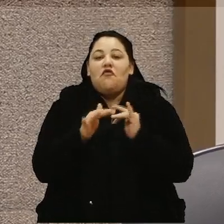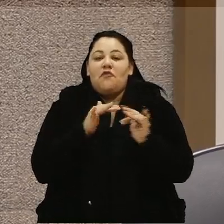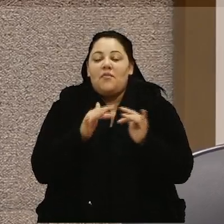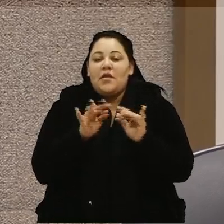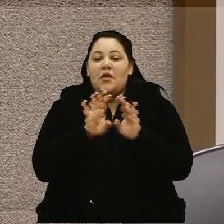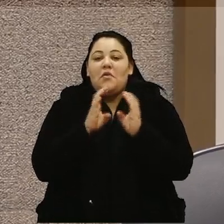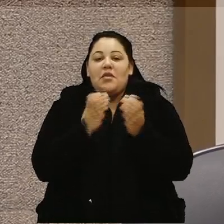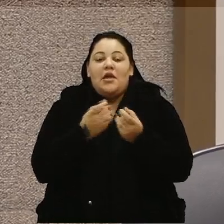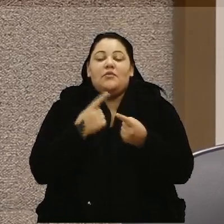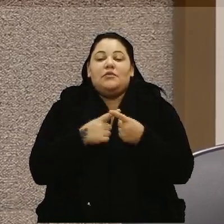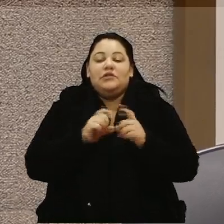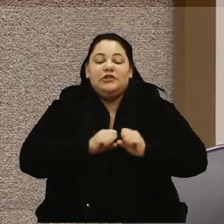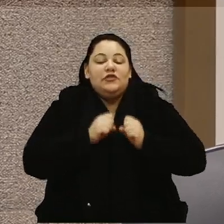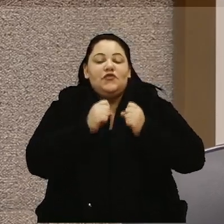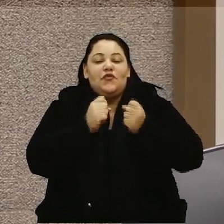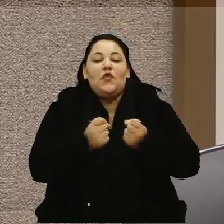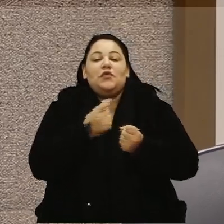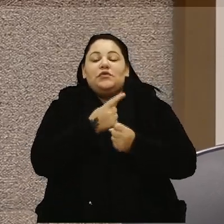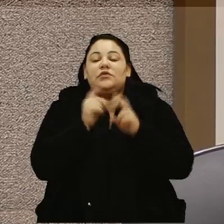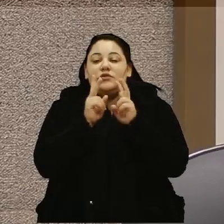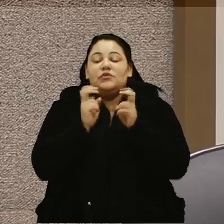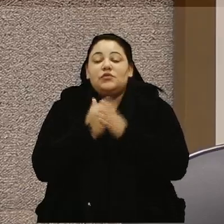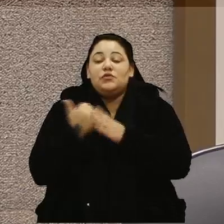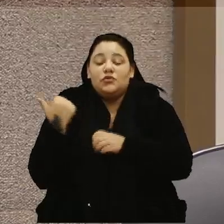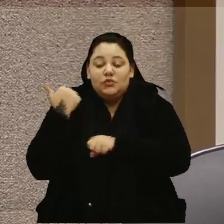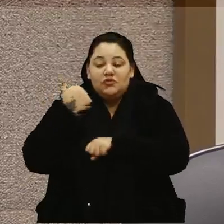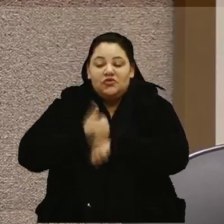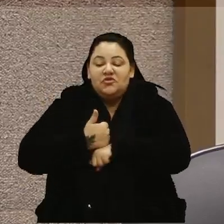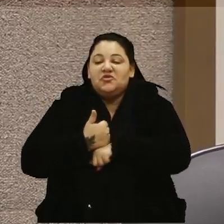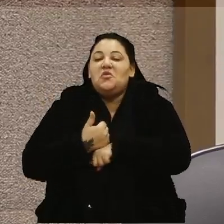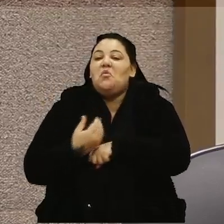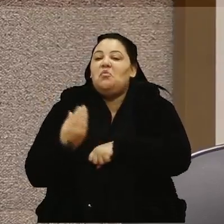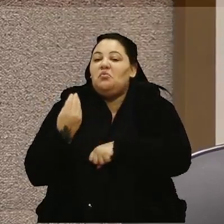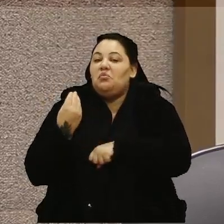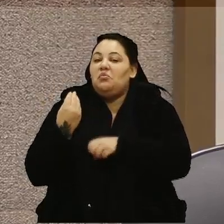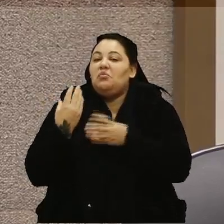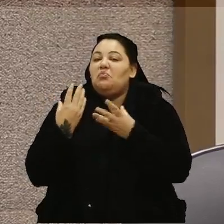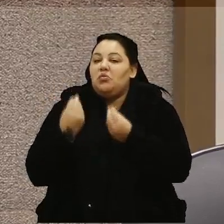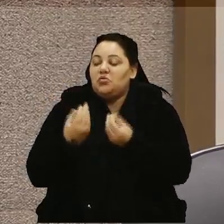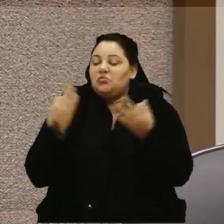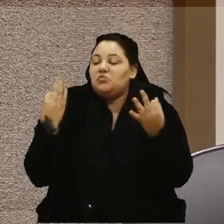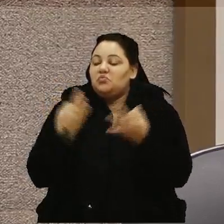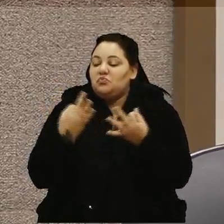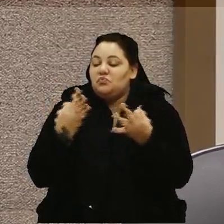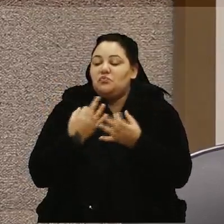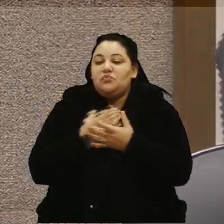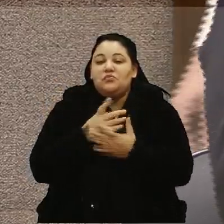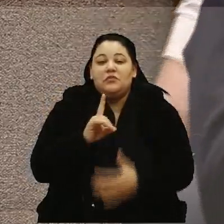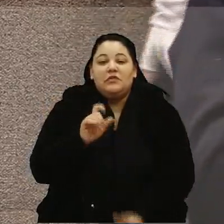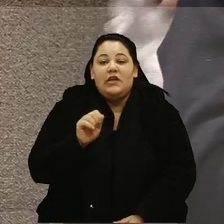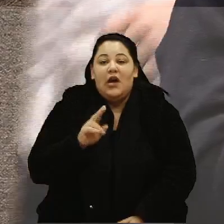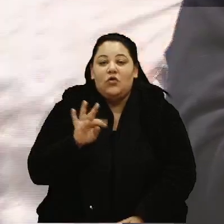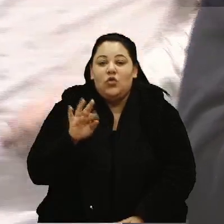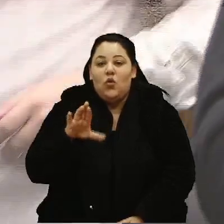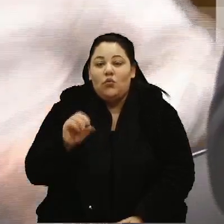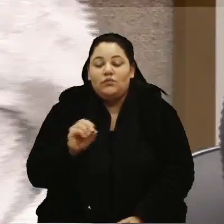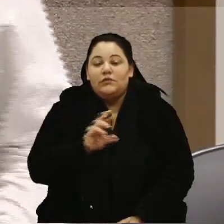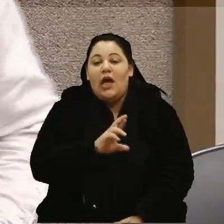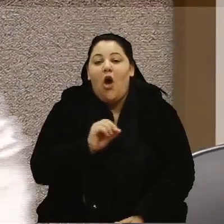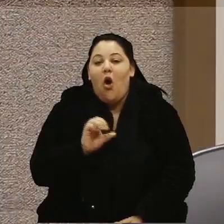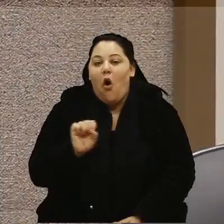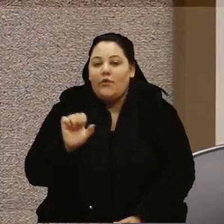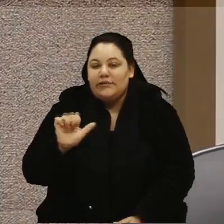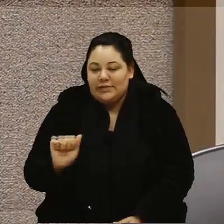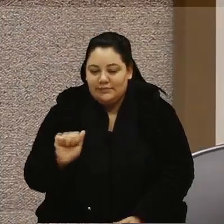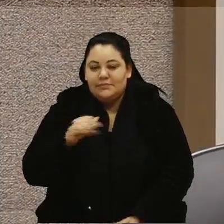a essa causa, né? Substituiu com muito louvor um outro grande comunitarista, que foi o Dalto da Rosa Maciel.